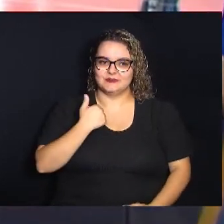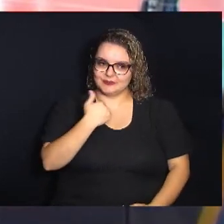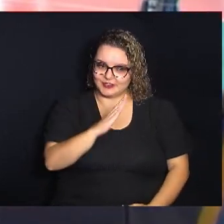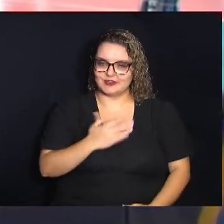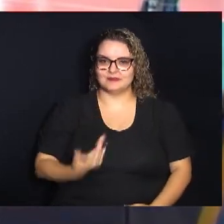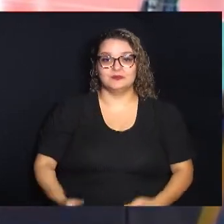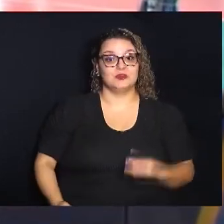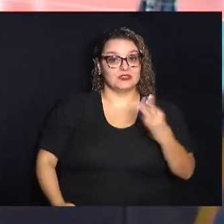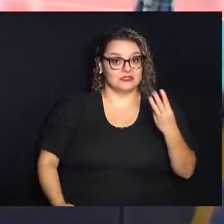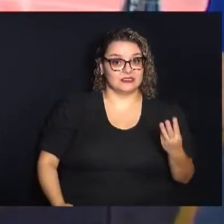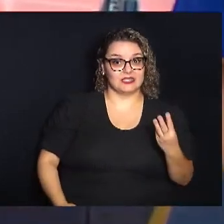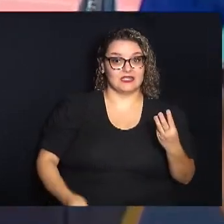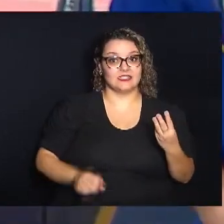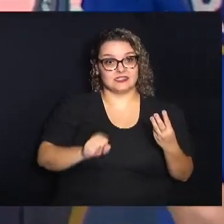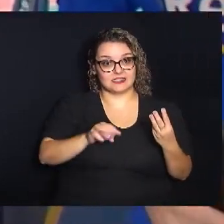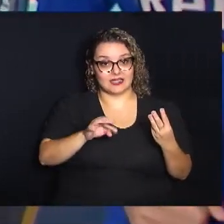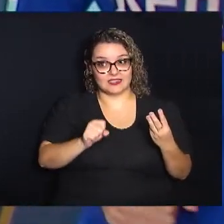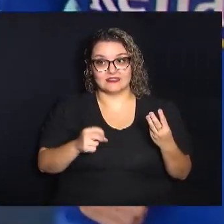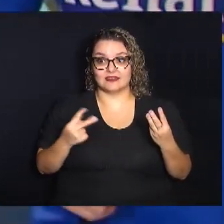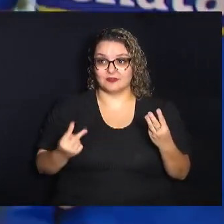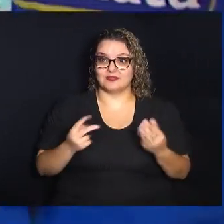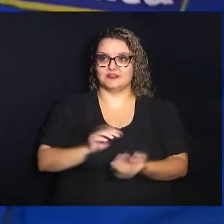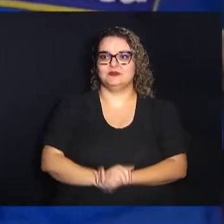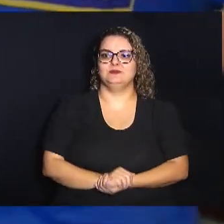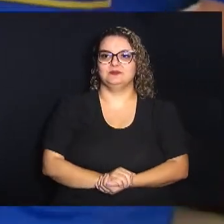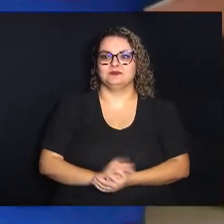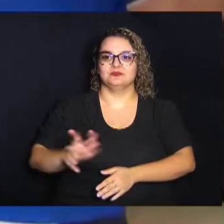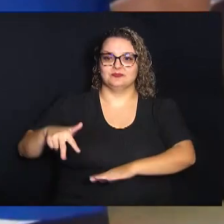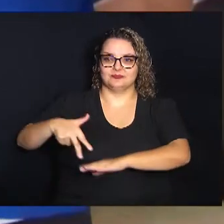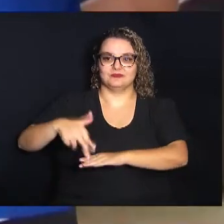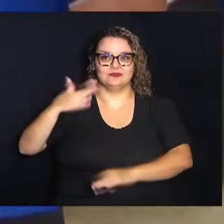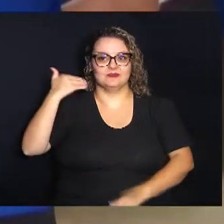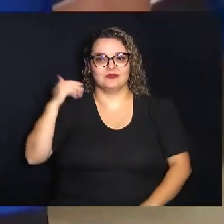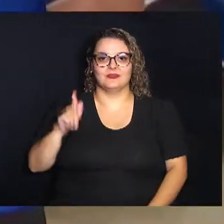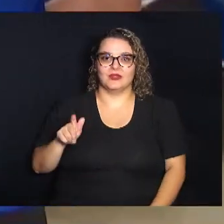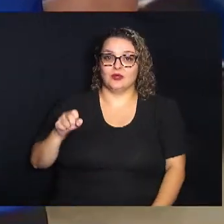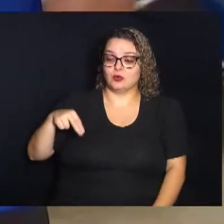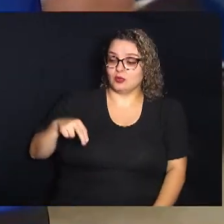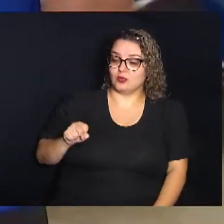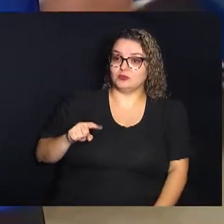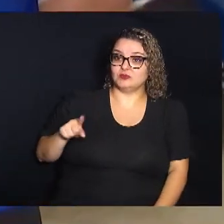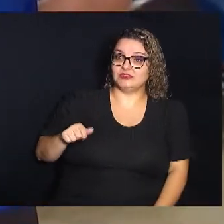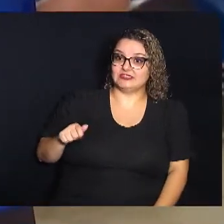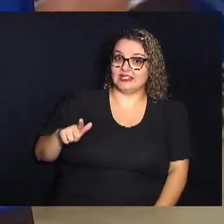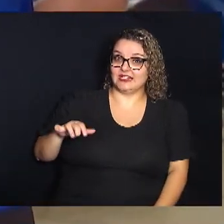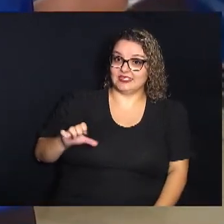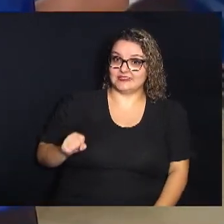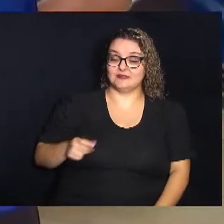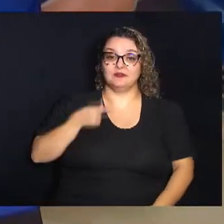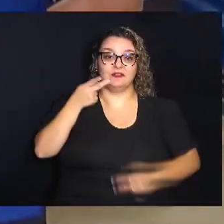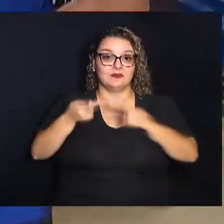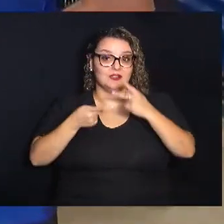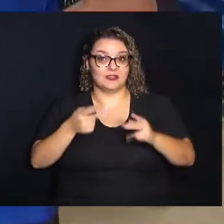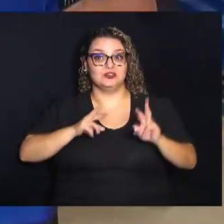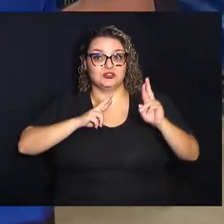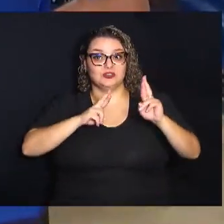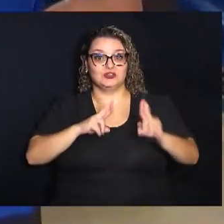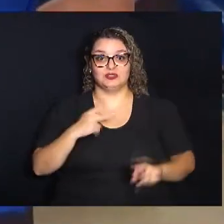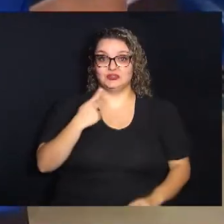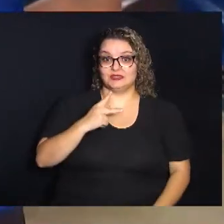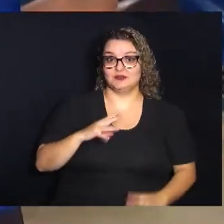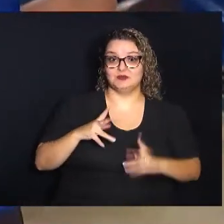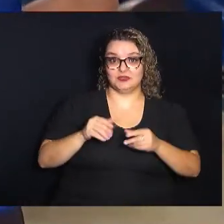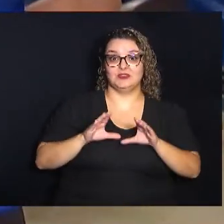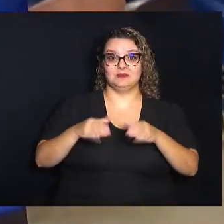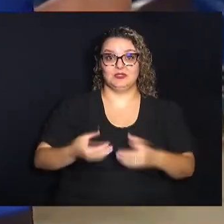3-2. Bom, estou aqui com um dos destaques do time, o Gonçalves, que vai falar conosco a respeito da expectativa dele, de toda a